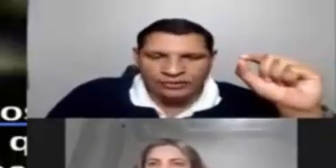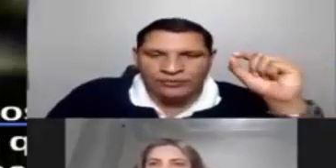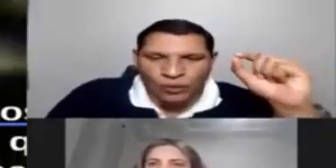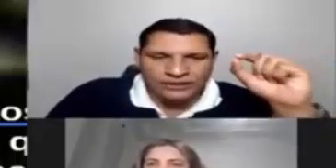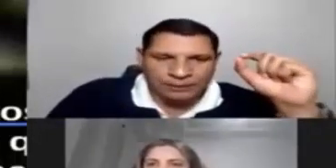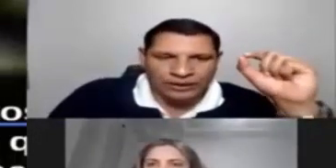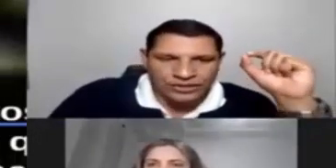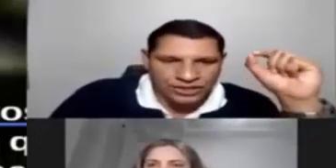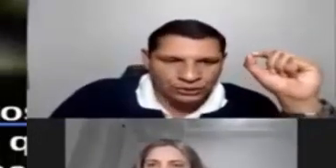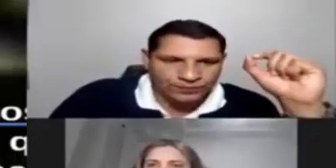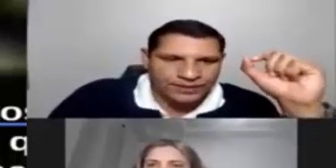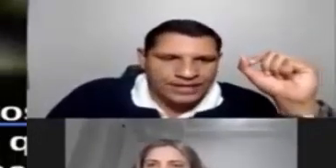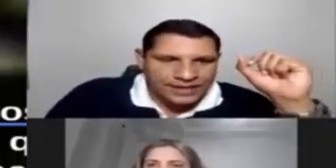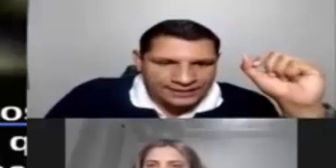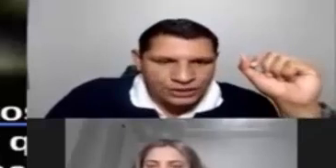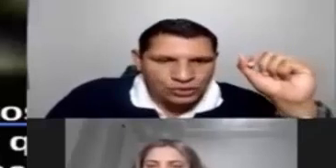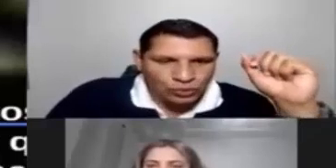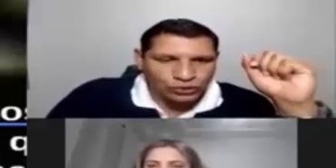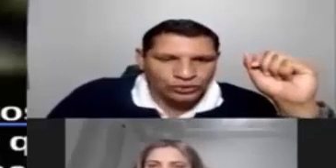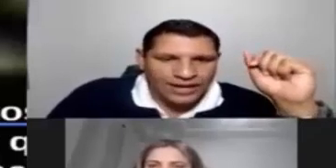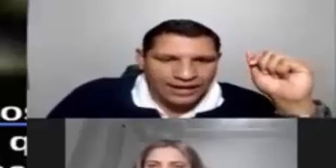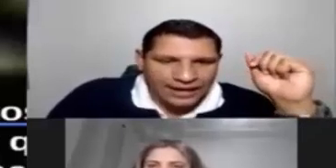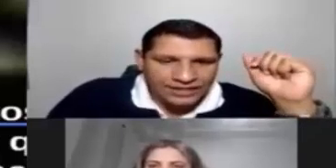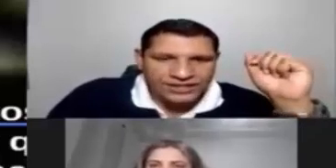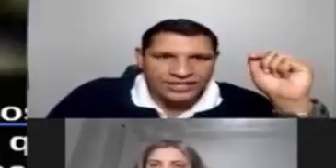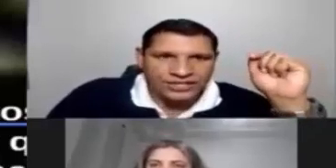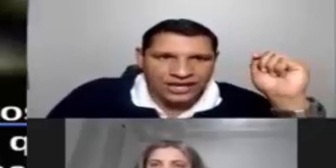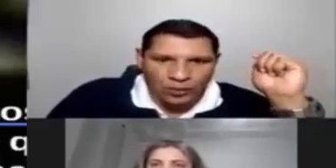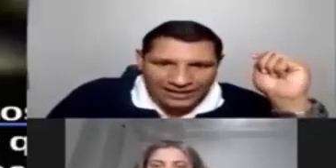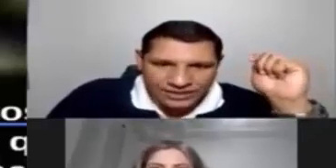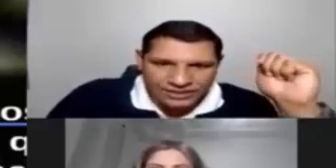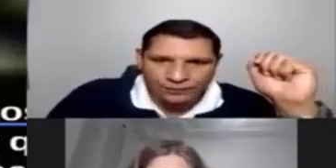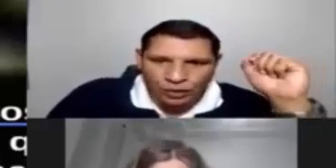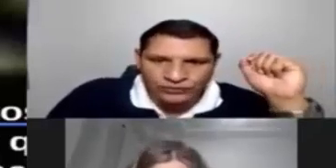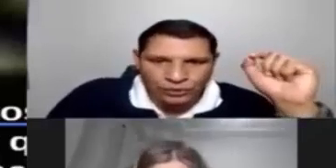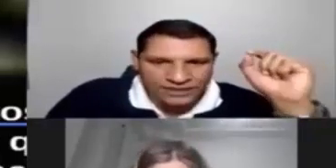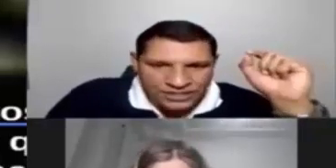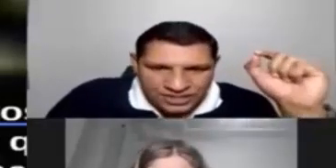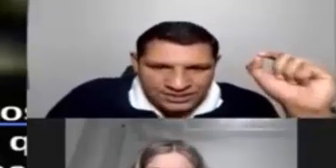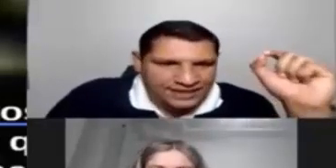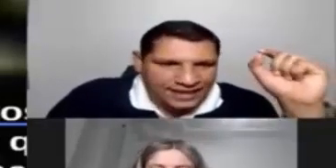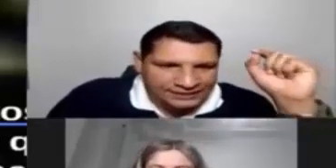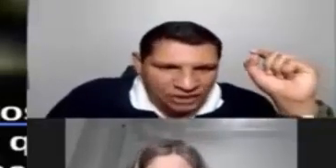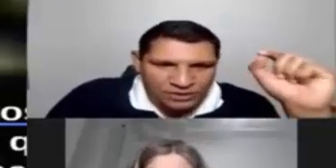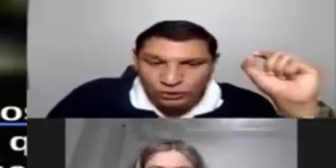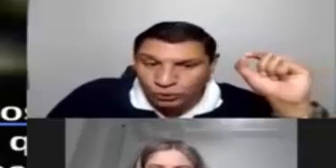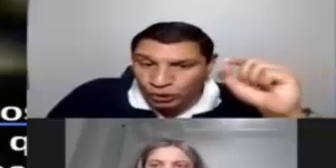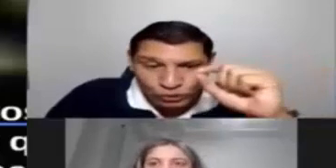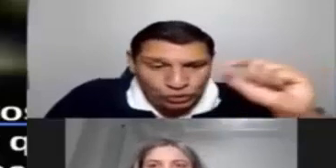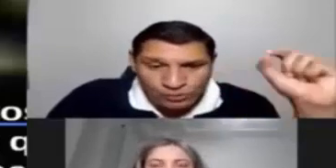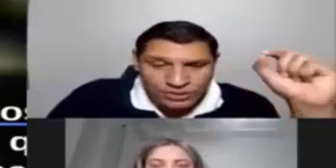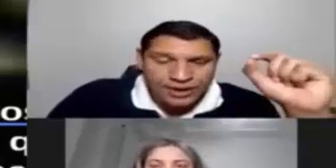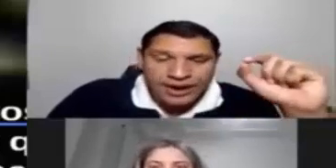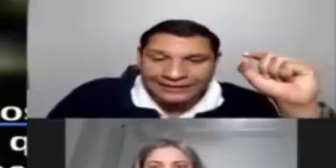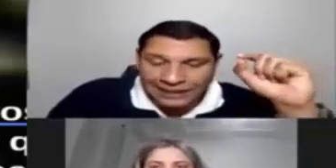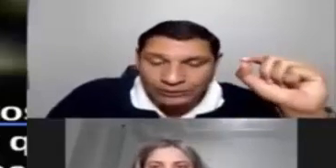arrastados à força para o lado esquerdo esse discurso atinente ao Hades onde ficam detidas as almas de todos